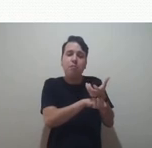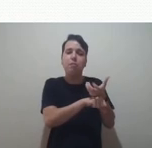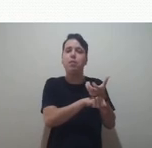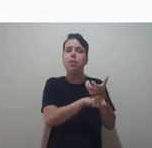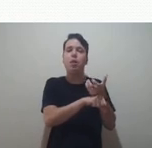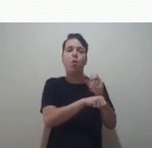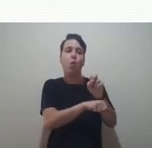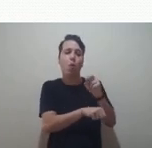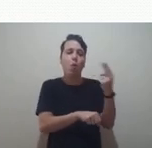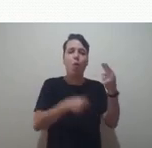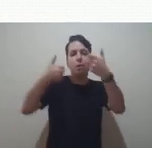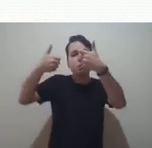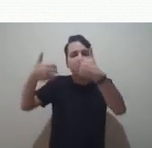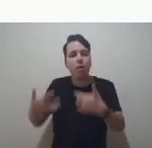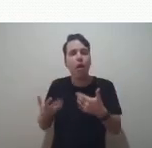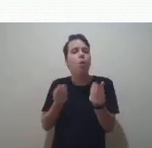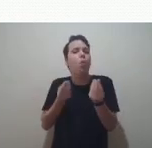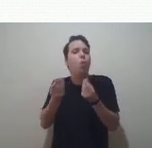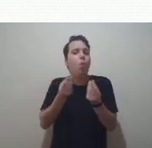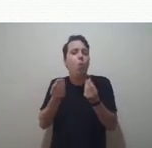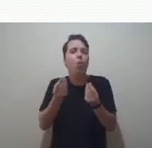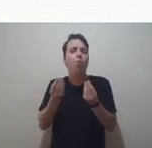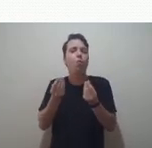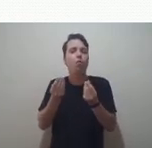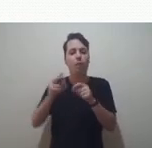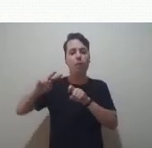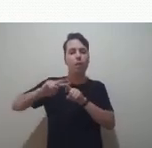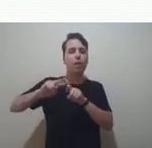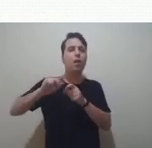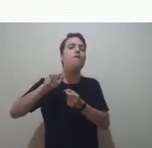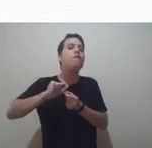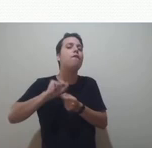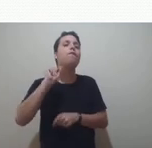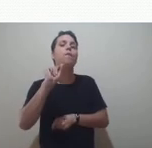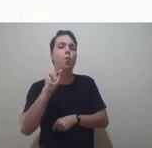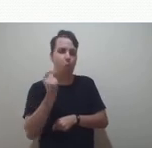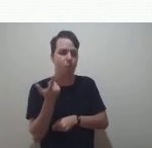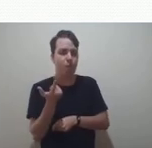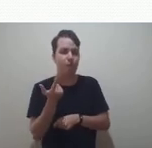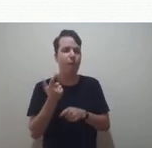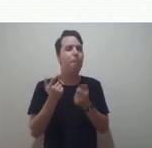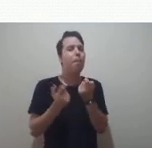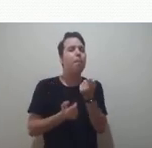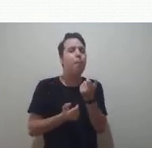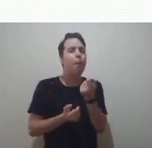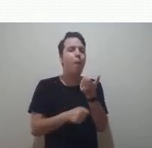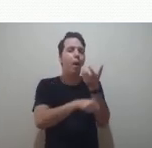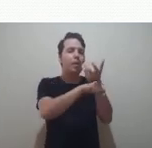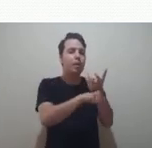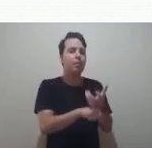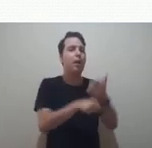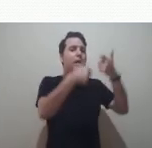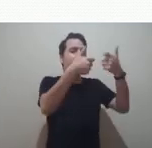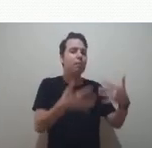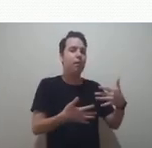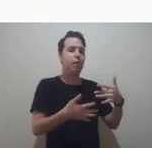existe nenhum tipo de preparo, né? É bem difícil. São